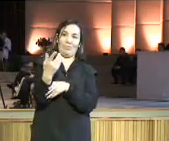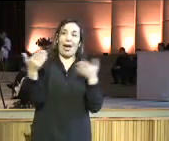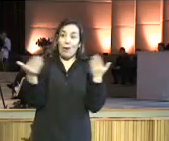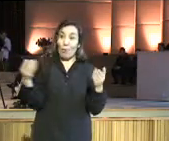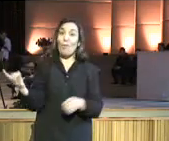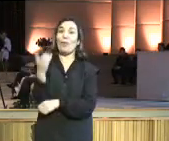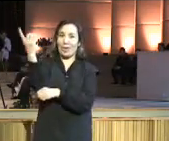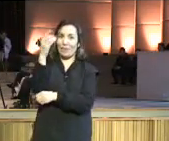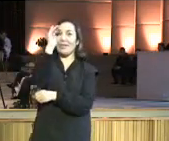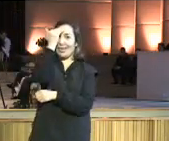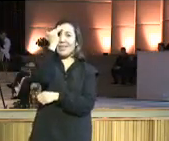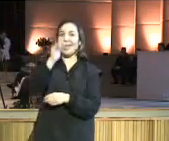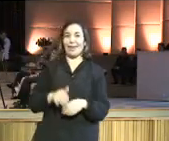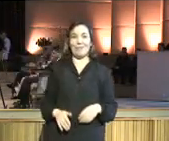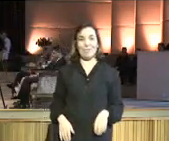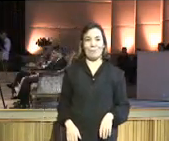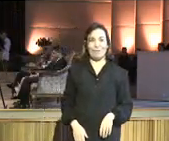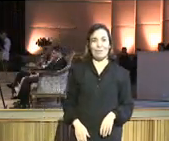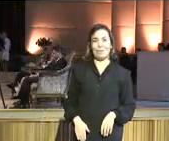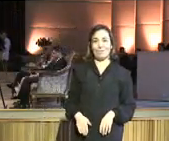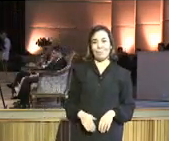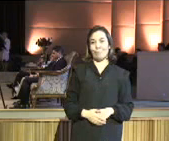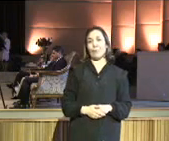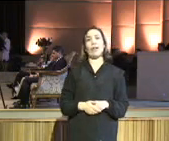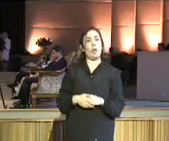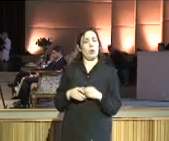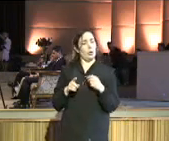Daqui a pouquinho a gente vai celebrar a ceia do Senhor.